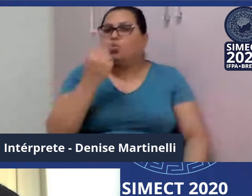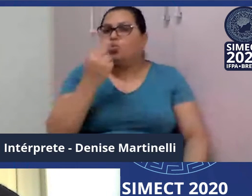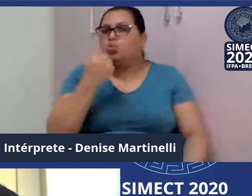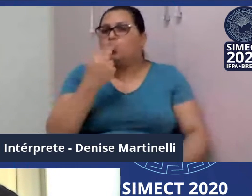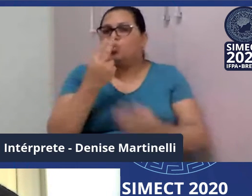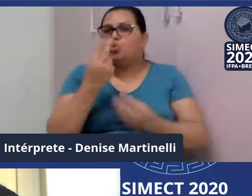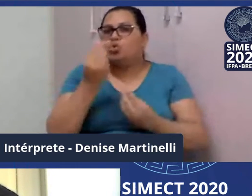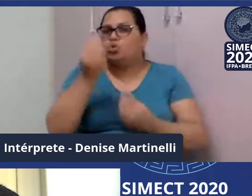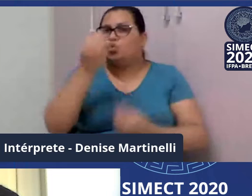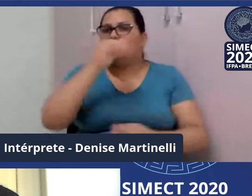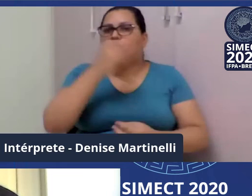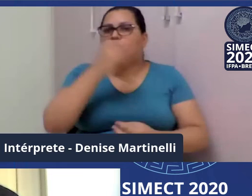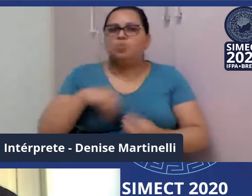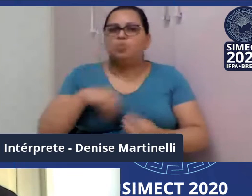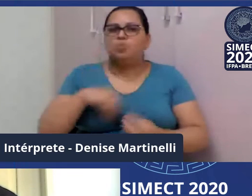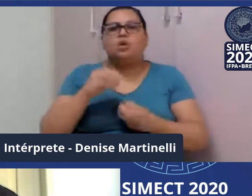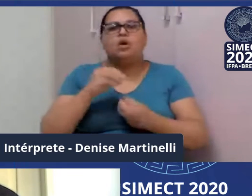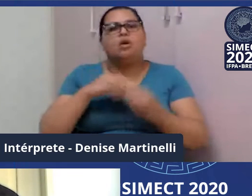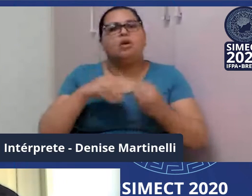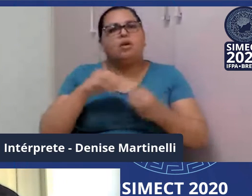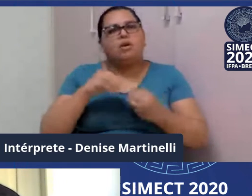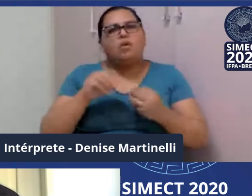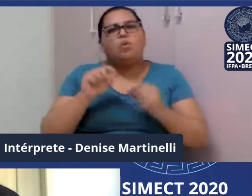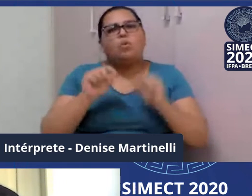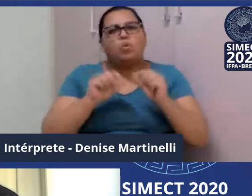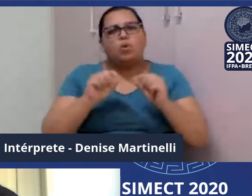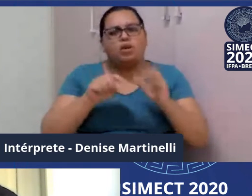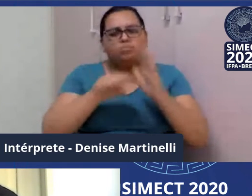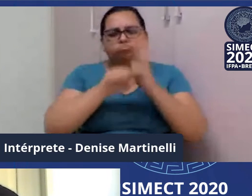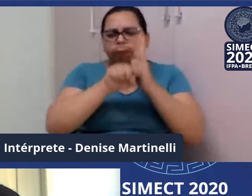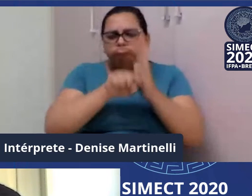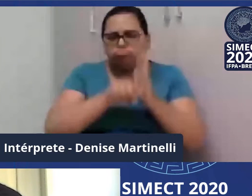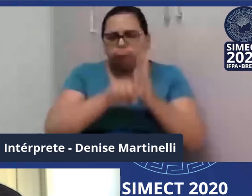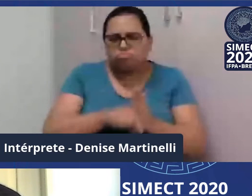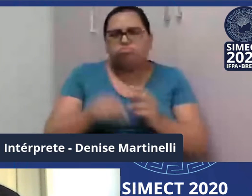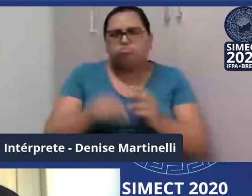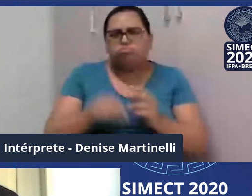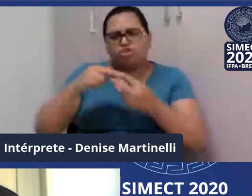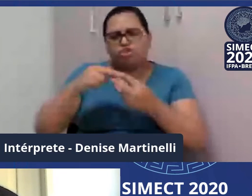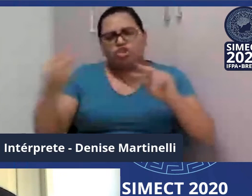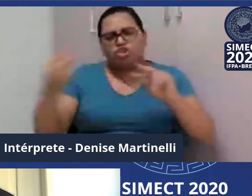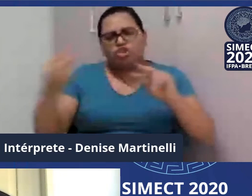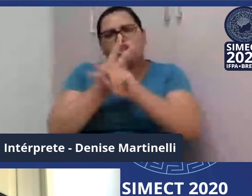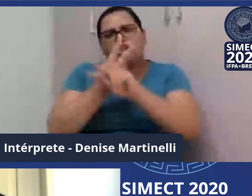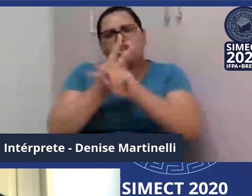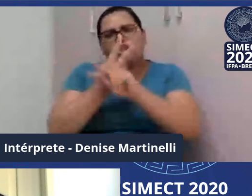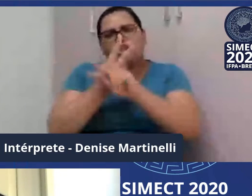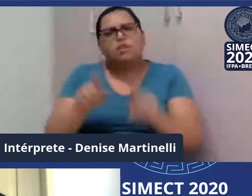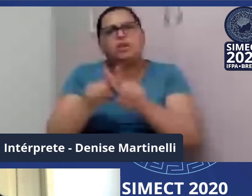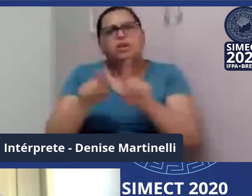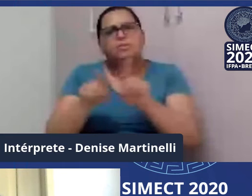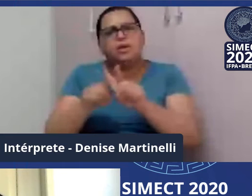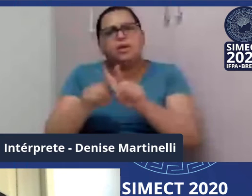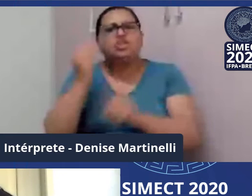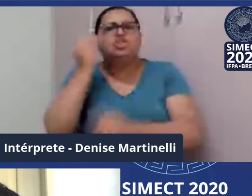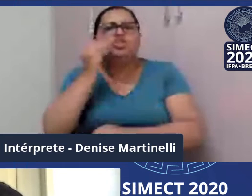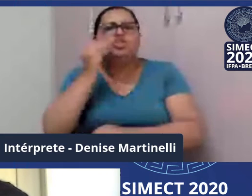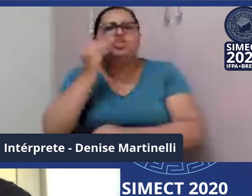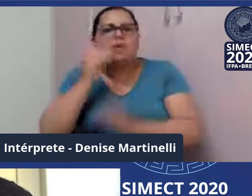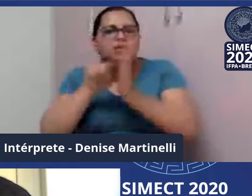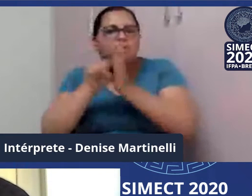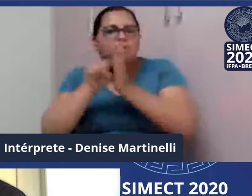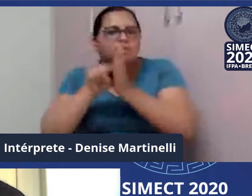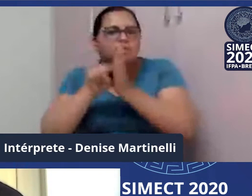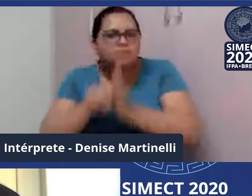de genômica e experimentos de nutrição para tentar delinear uma ração bem adequada para a espécie.